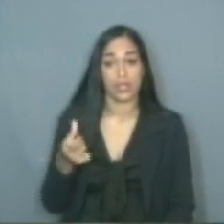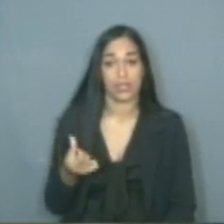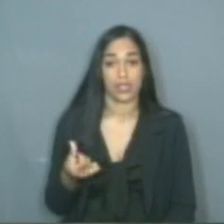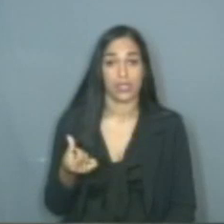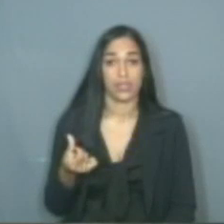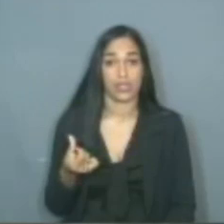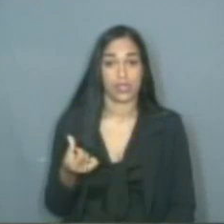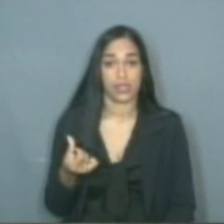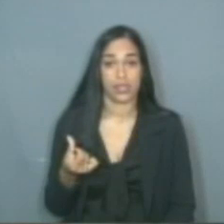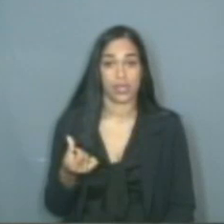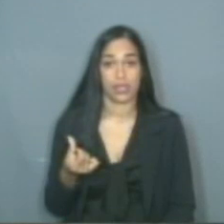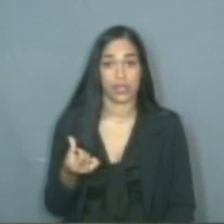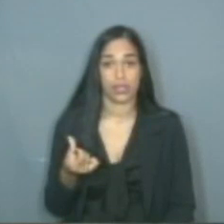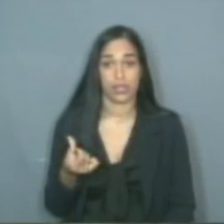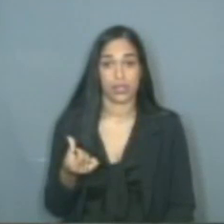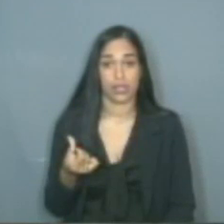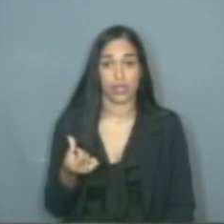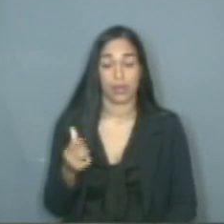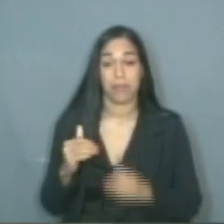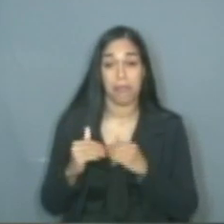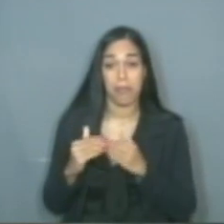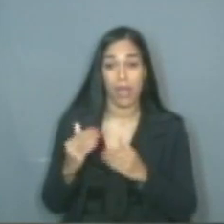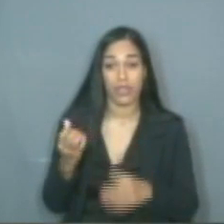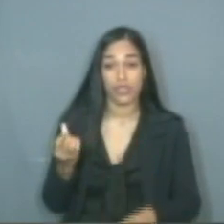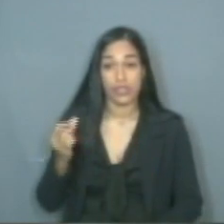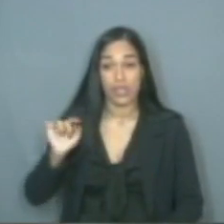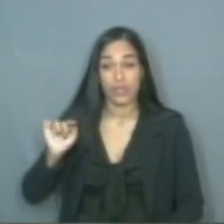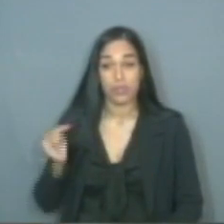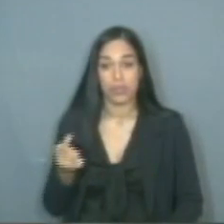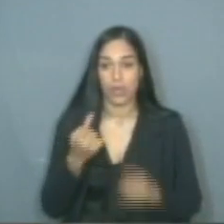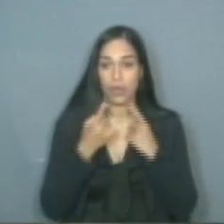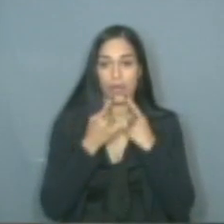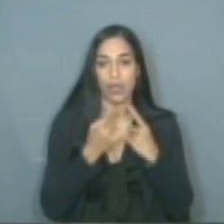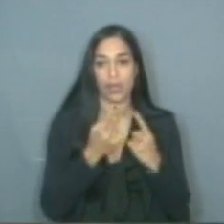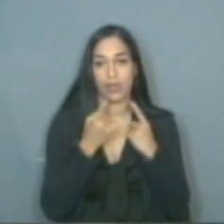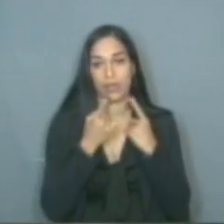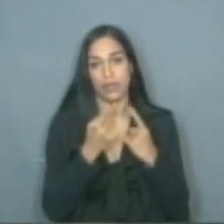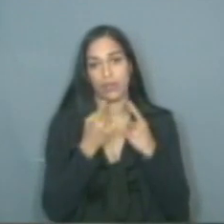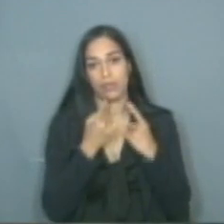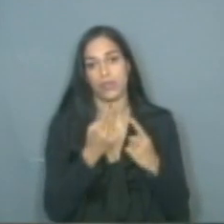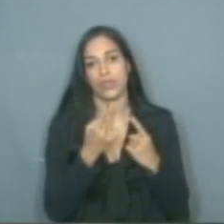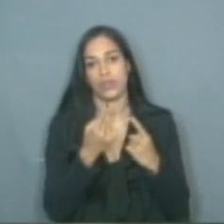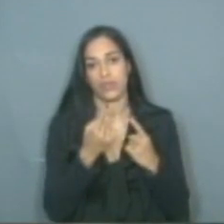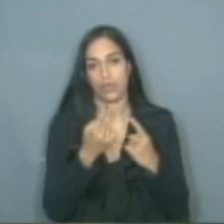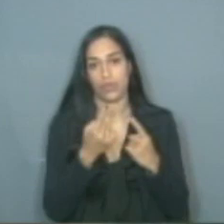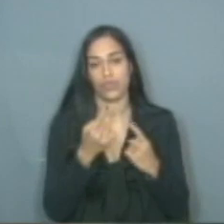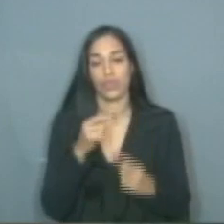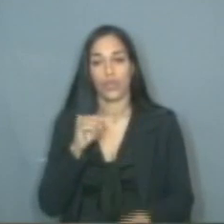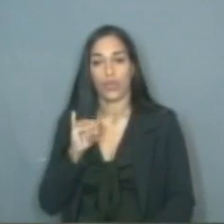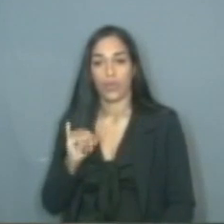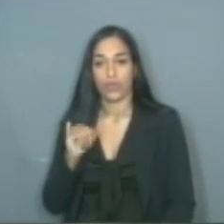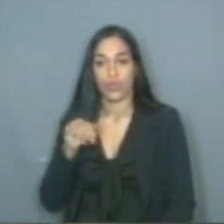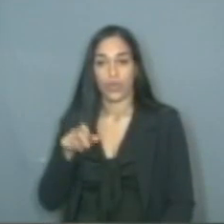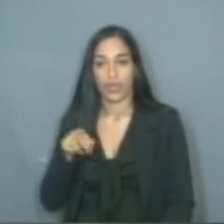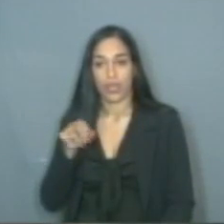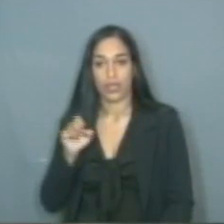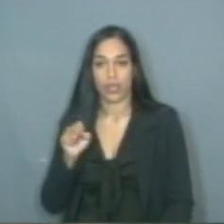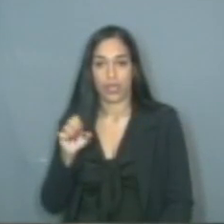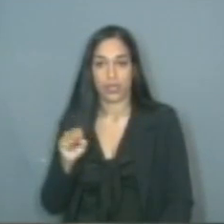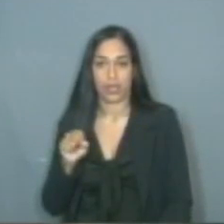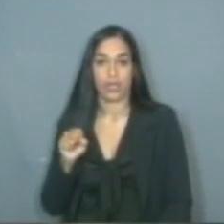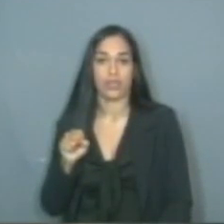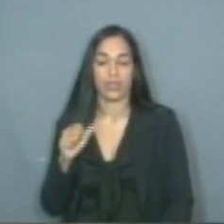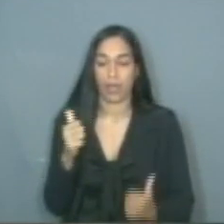76. Contra mais de 6.000 reclamações feitas contra o careca do INSS, apoiador de